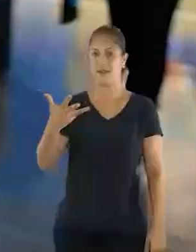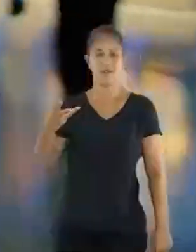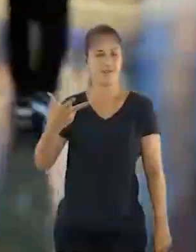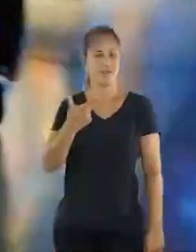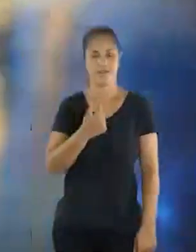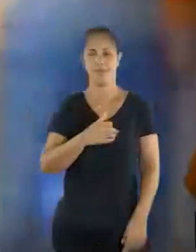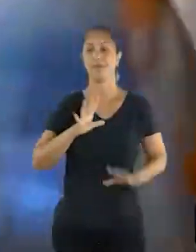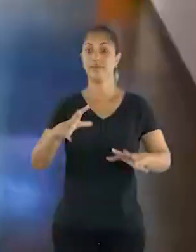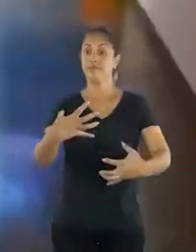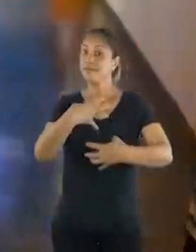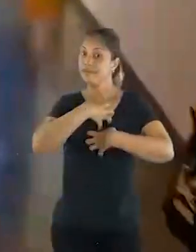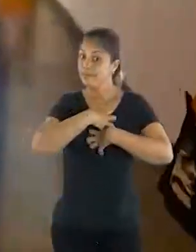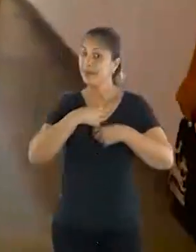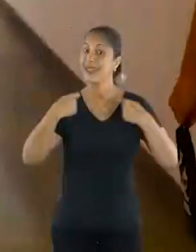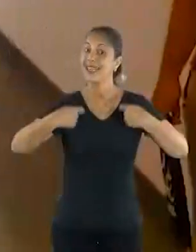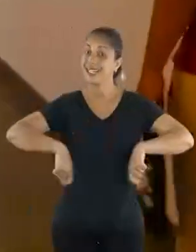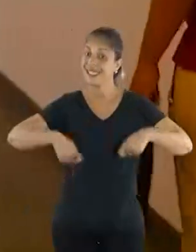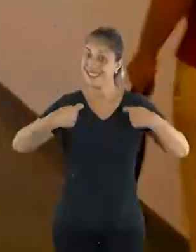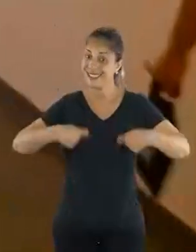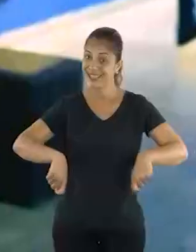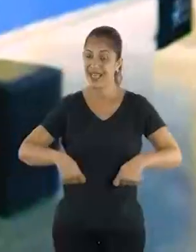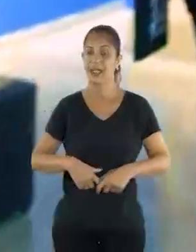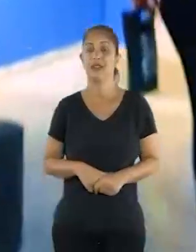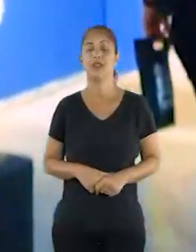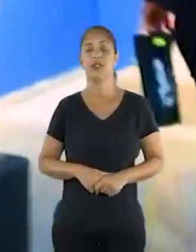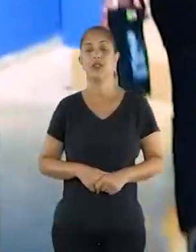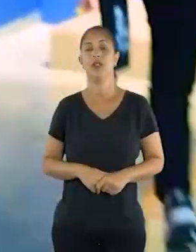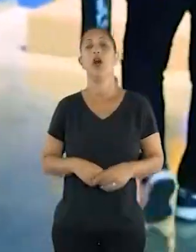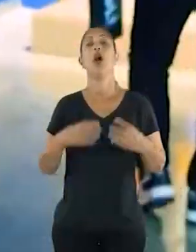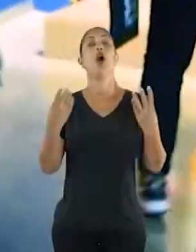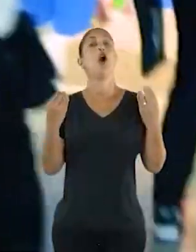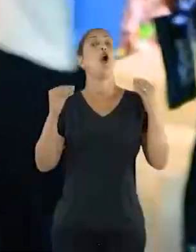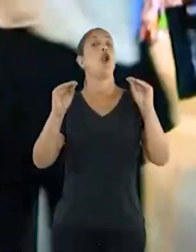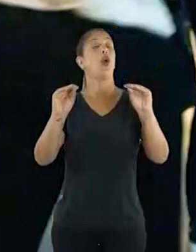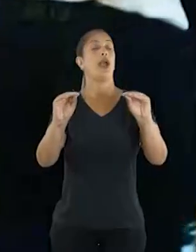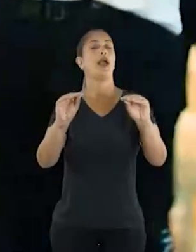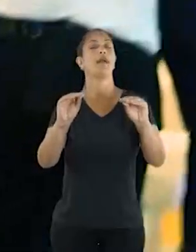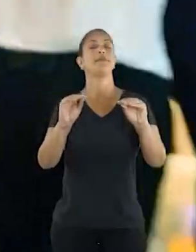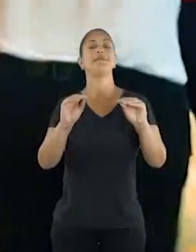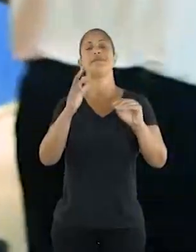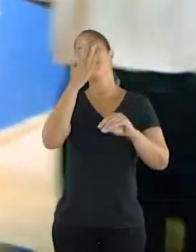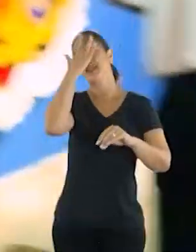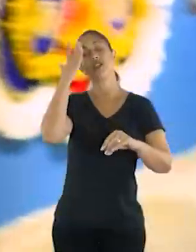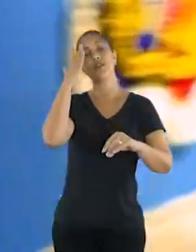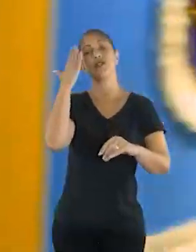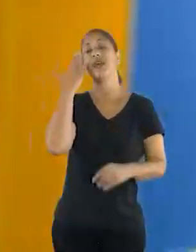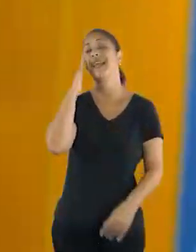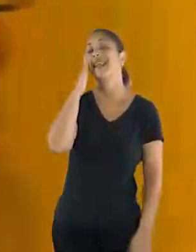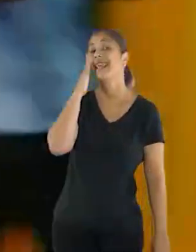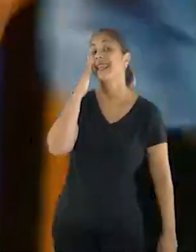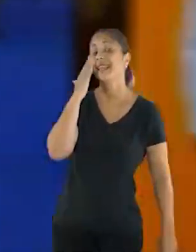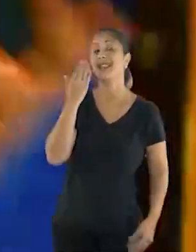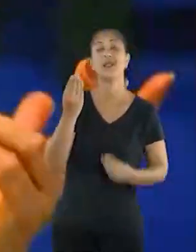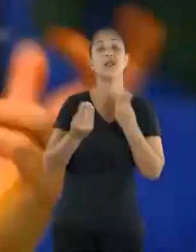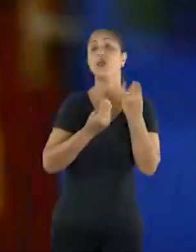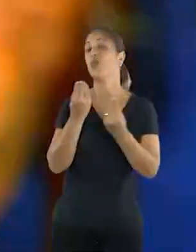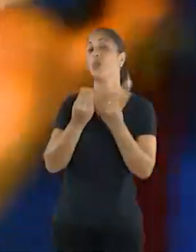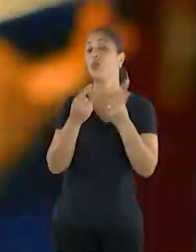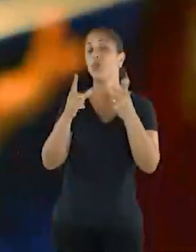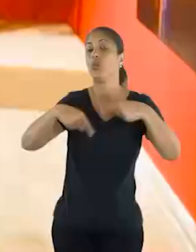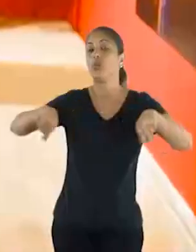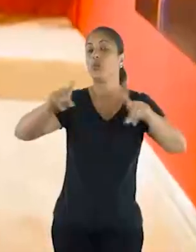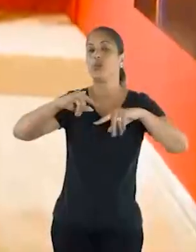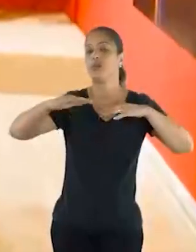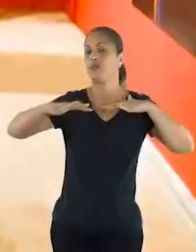gente sentiu a necessidade de colocar que as pessoas entendessem como isso tudo